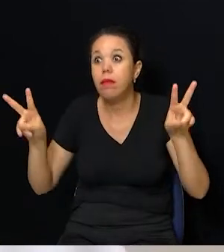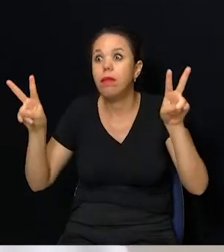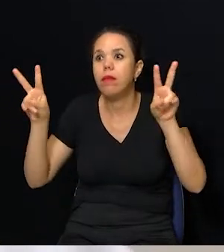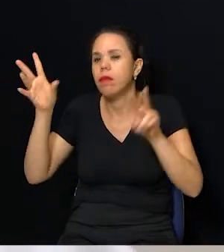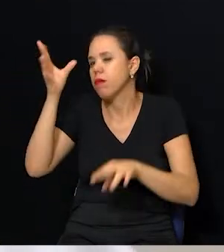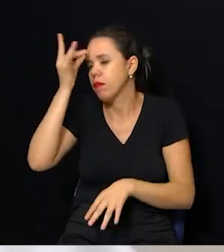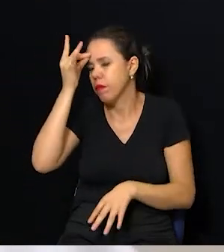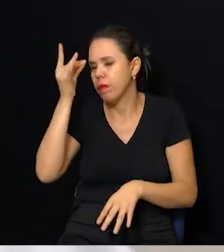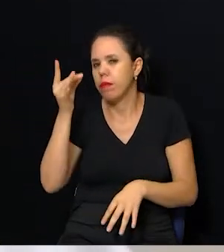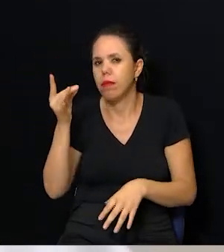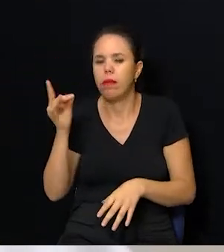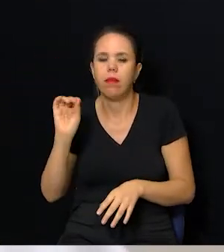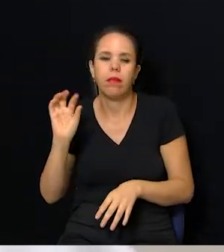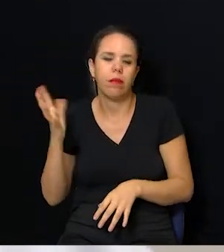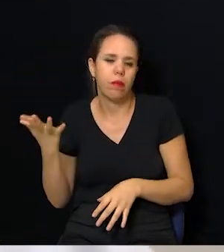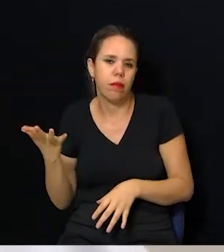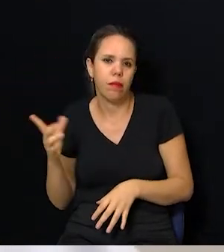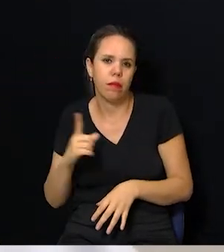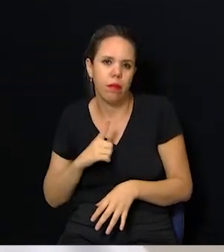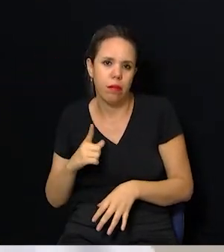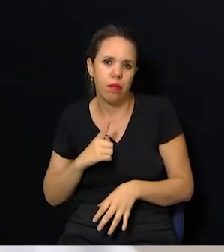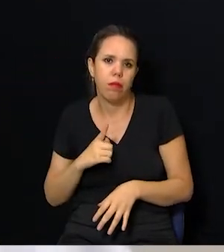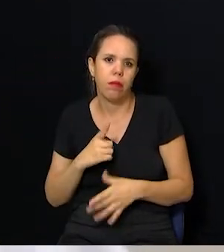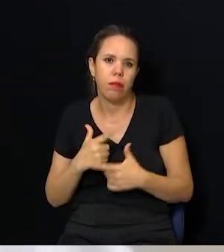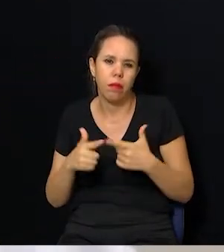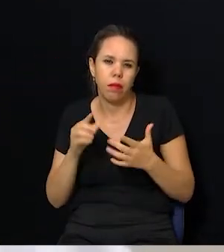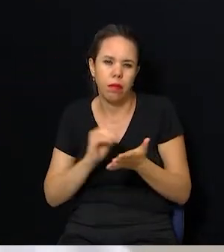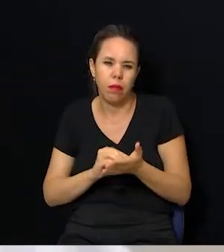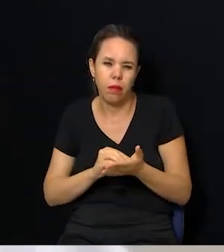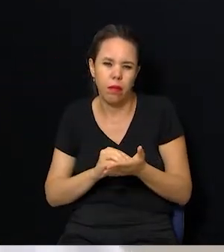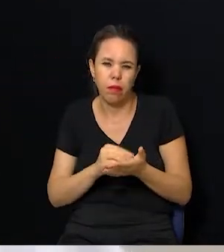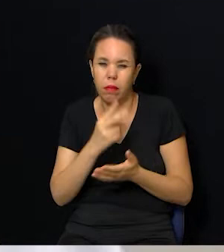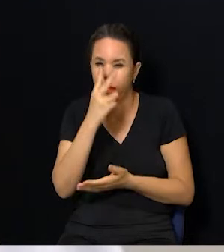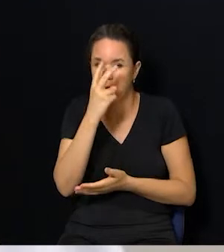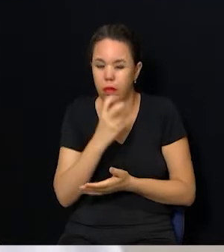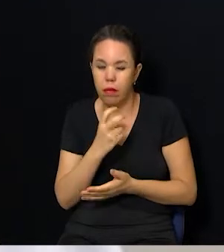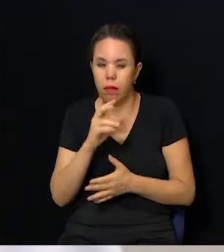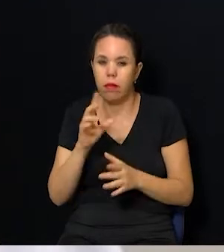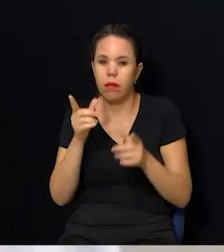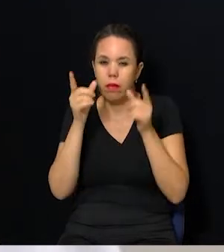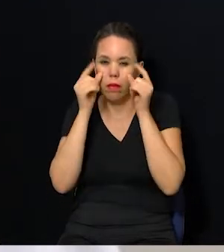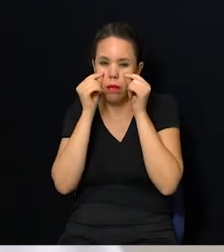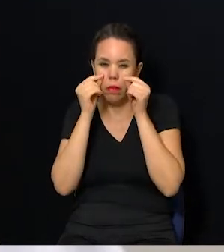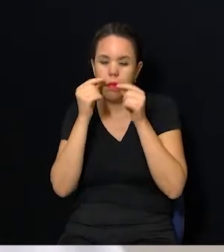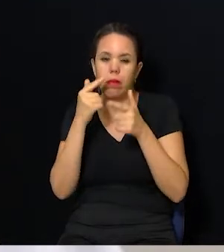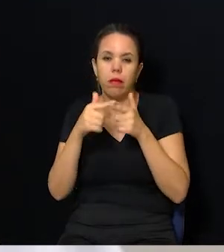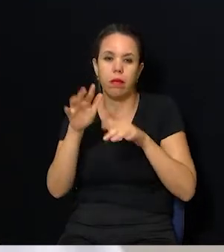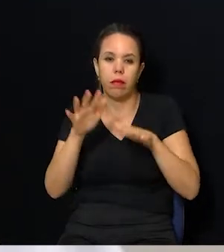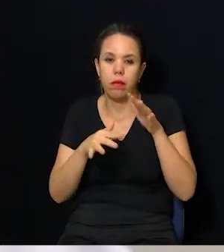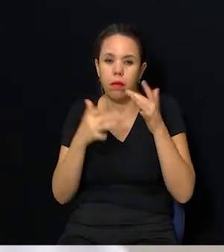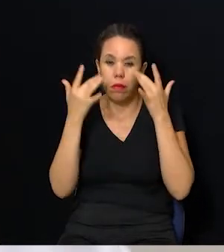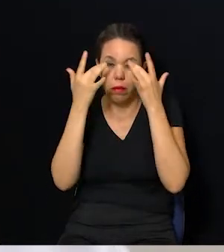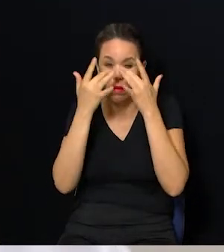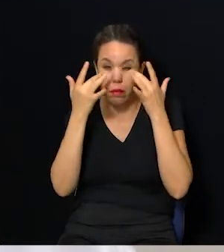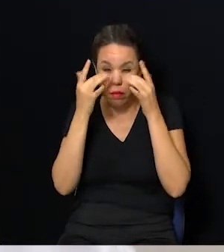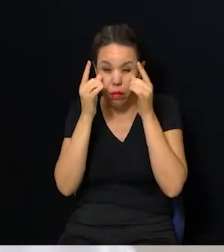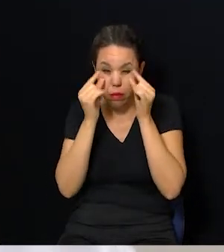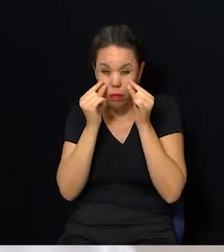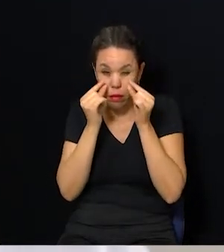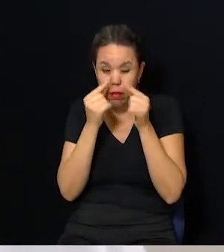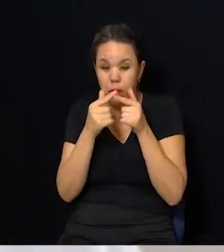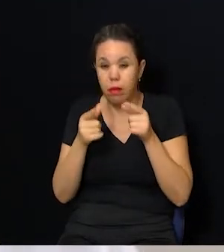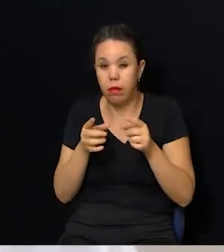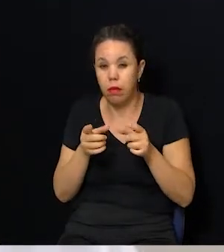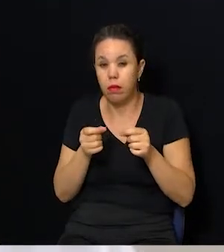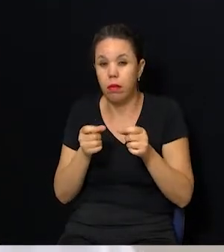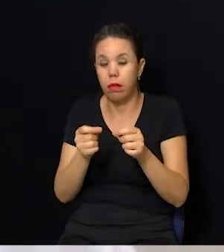né? E aí o que acontece? Existe uma deficiência visual. Quando existe uma deformidade da retina, o que acontece no tumor,